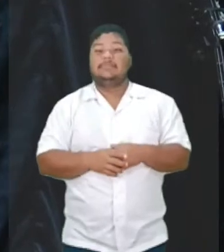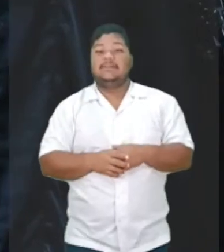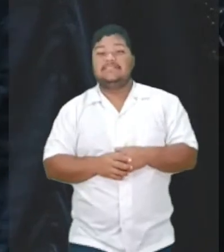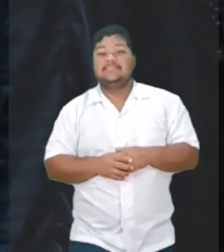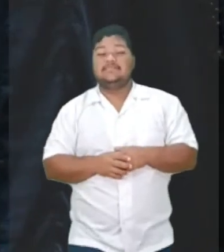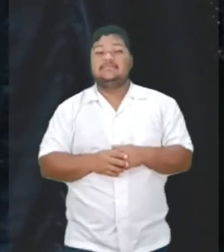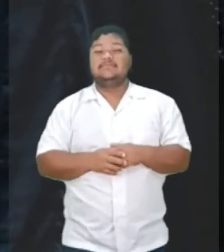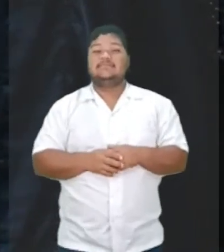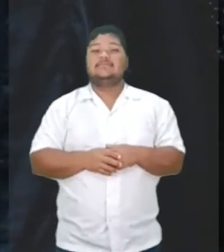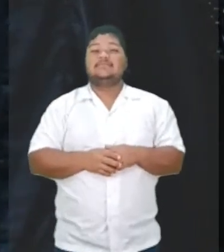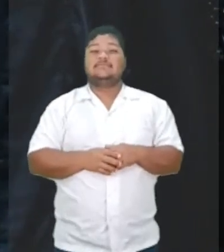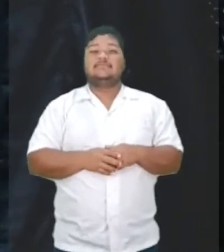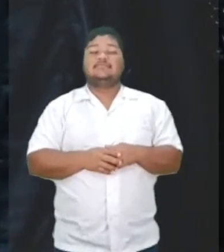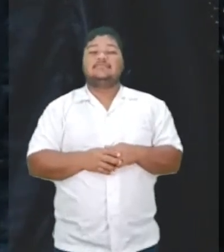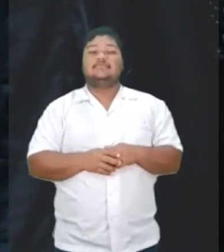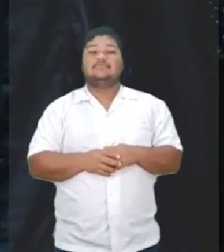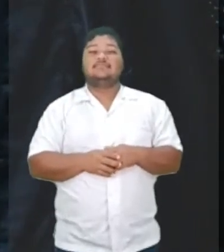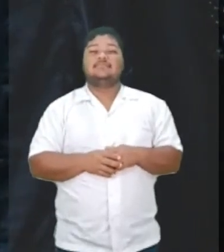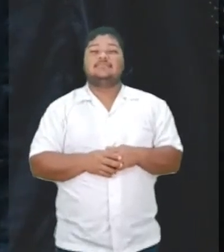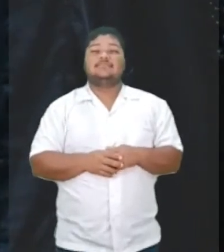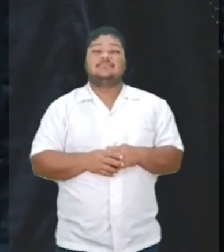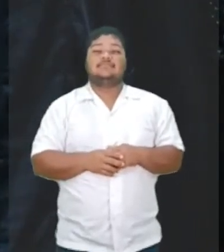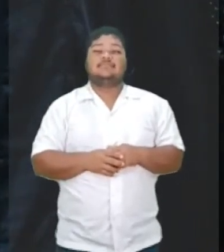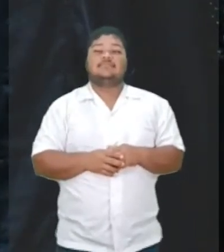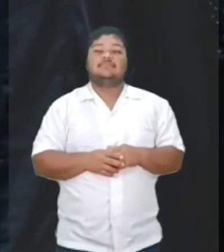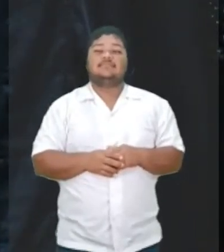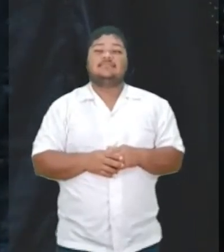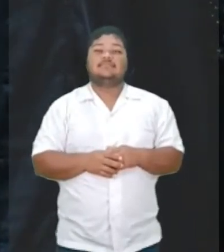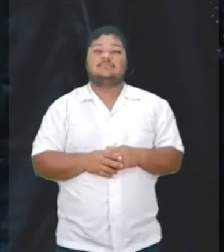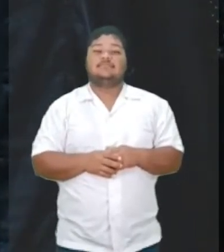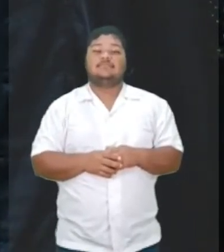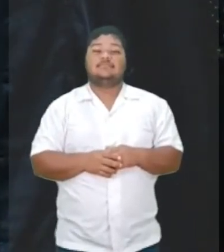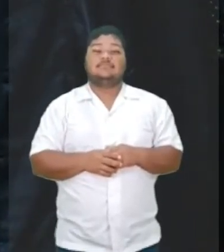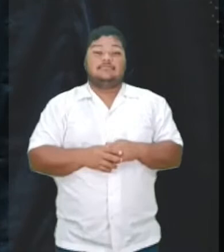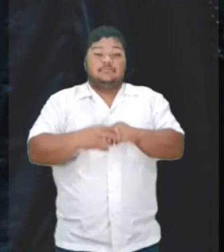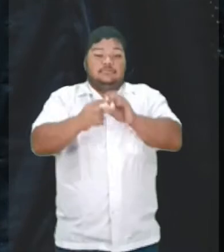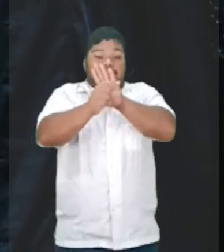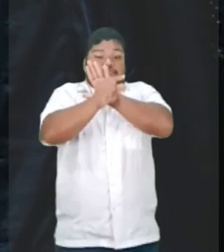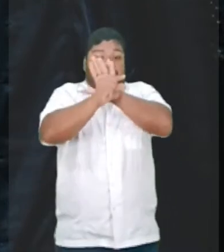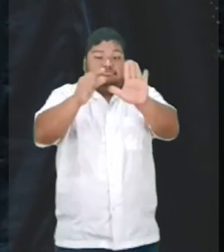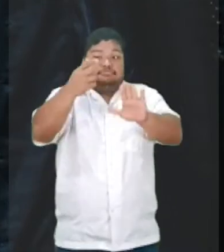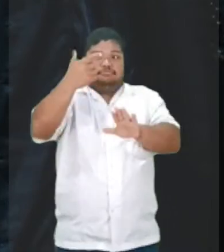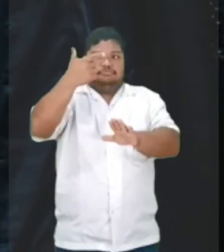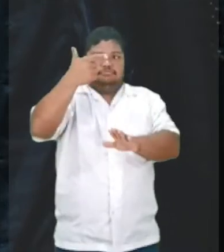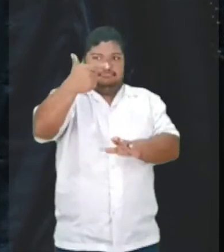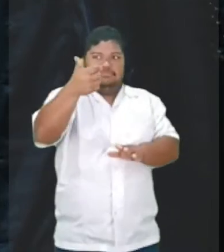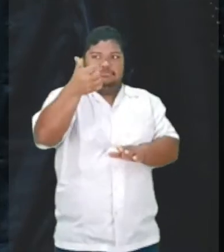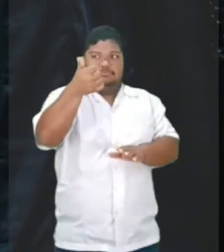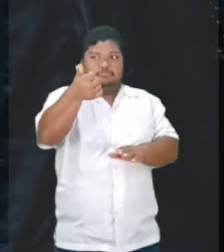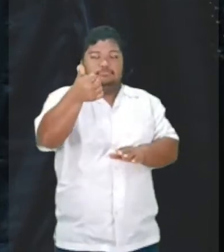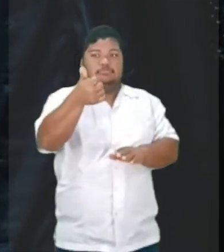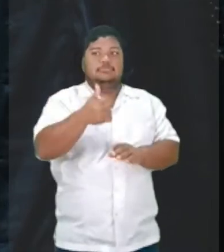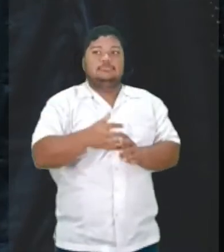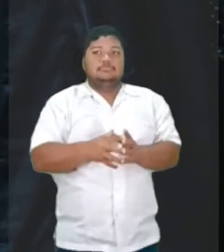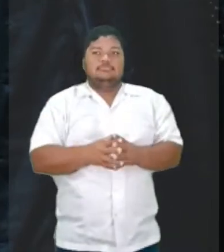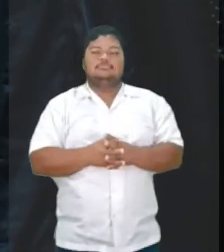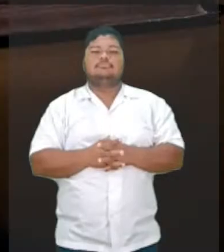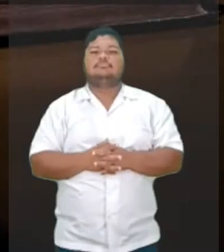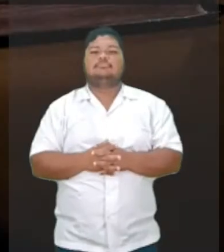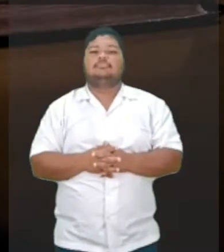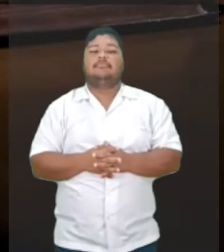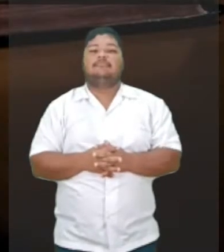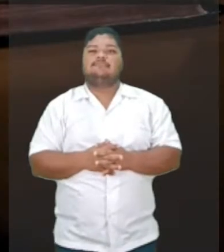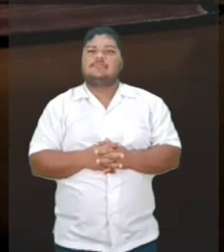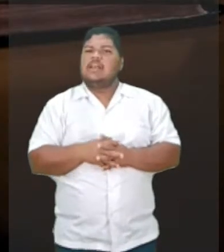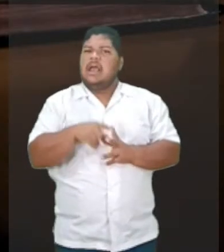incomparável que Ele é. No verso 21, diz assim: será que vocês não